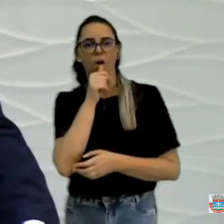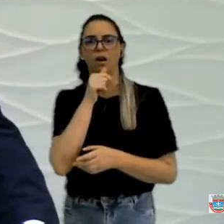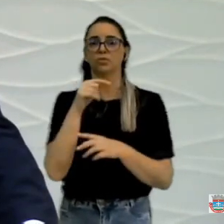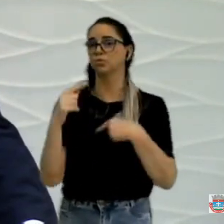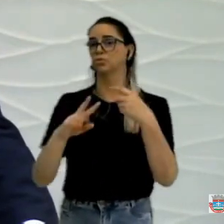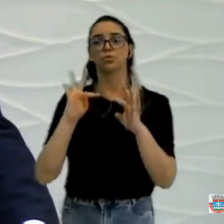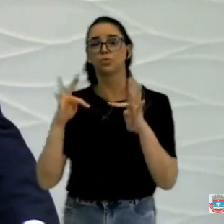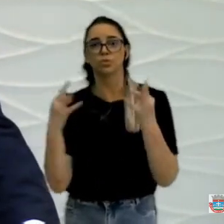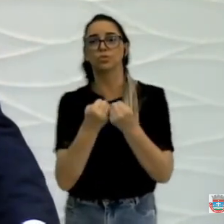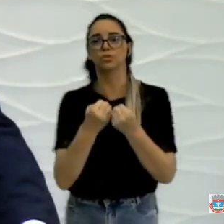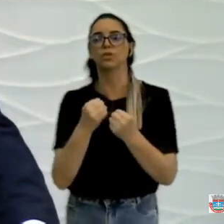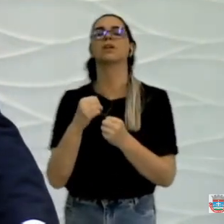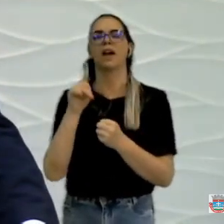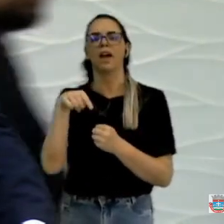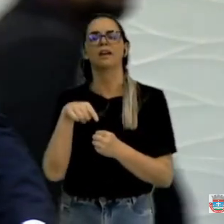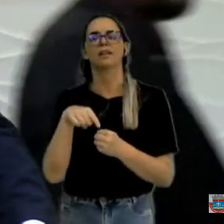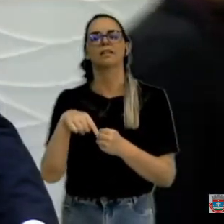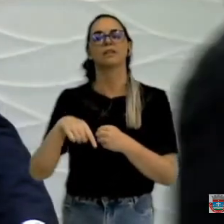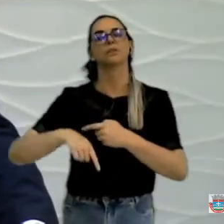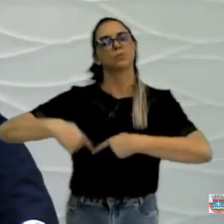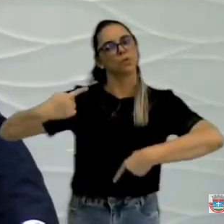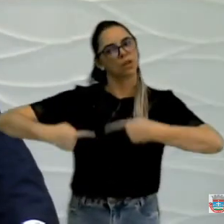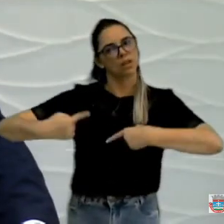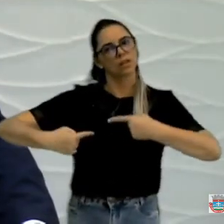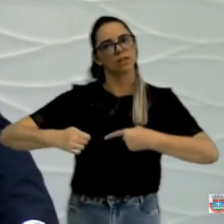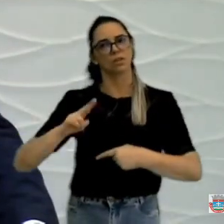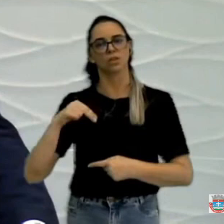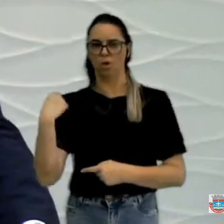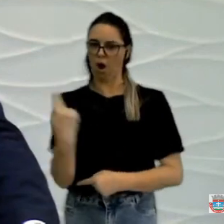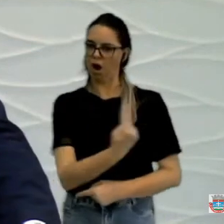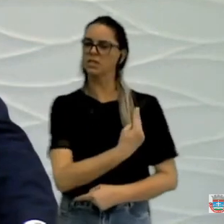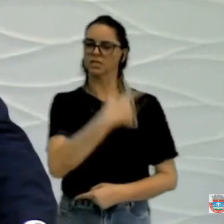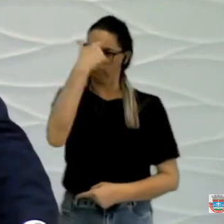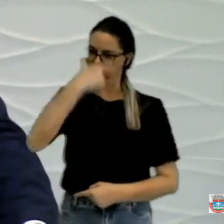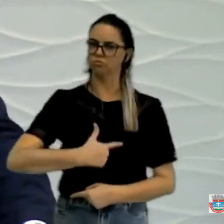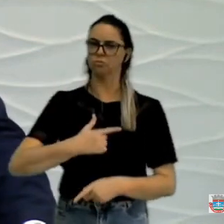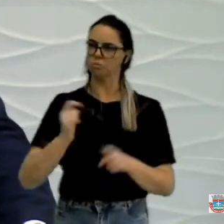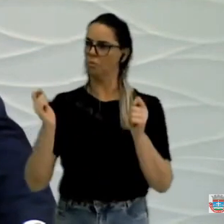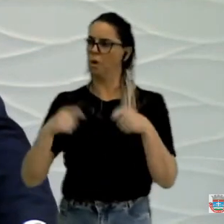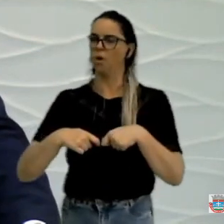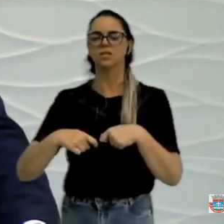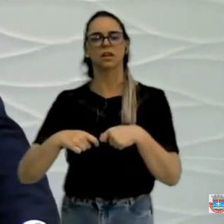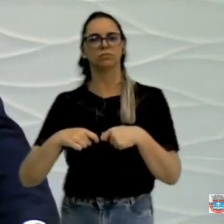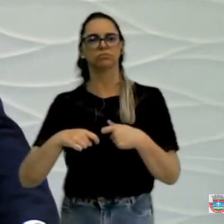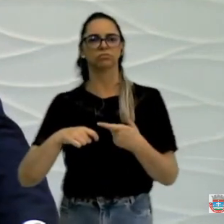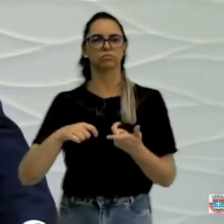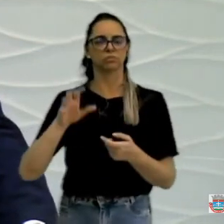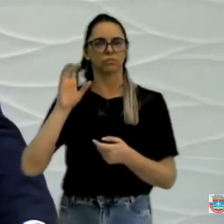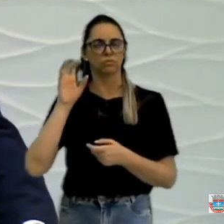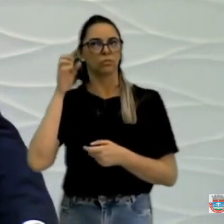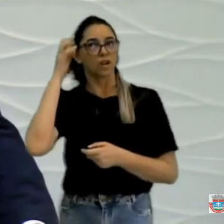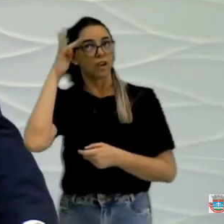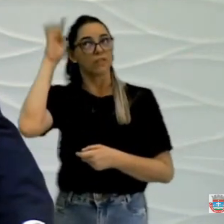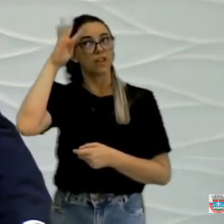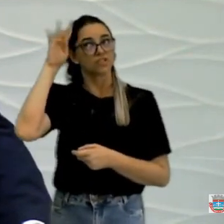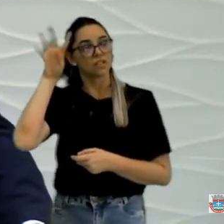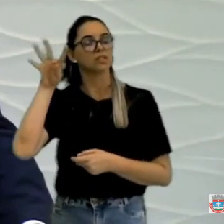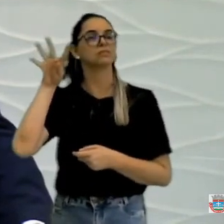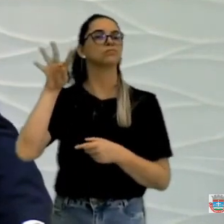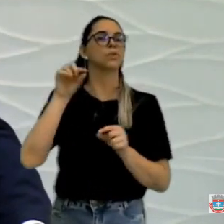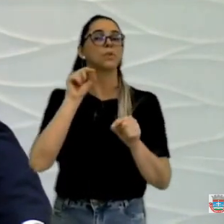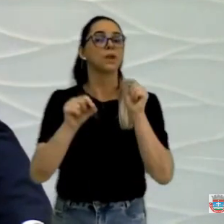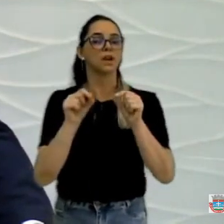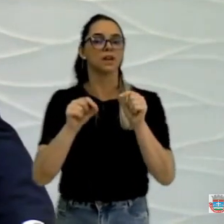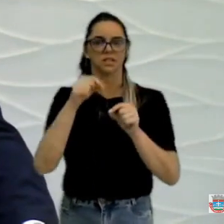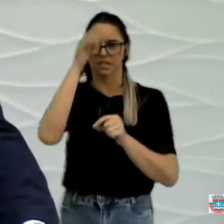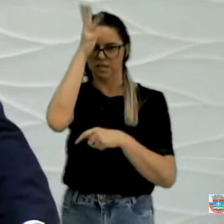que a gente possa ser de fato esse agente político, que esteja aí de fato refletindo o que é São Bento do Una, o que nós fomos e o que